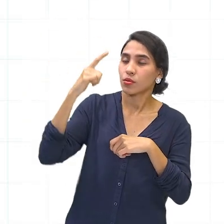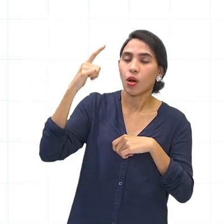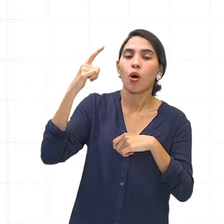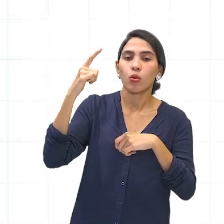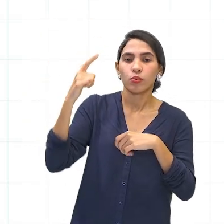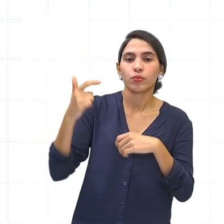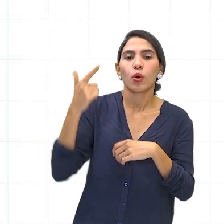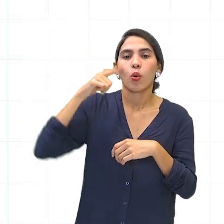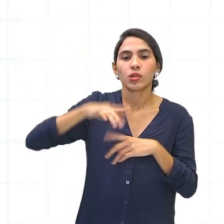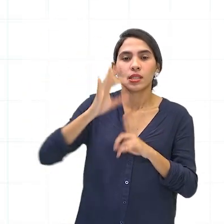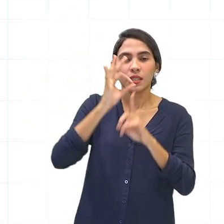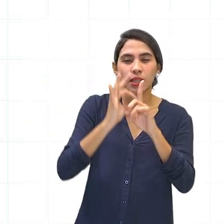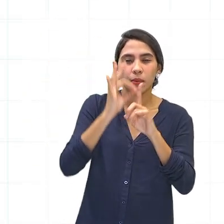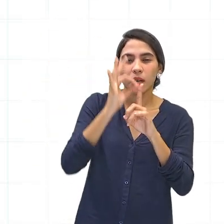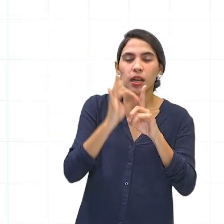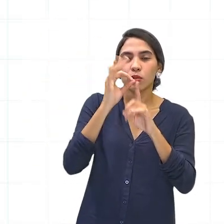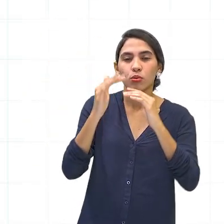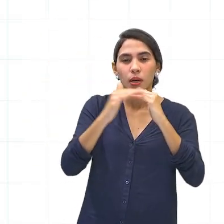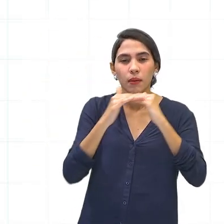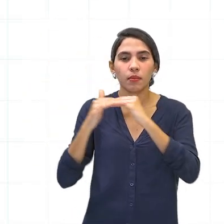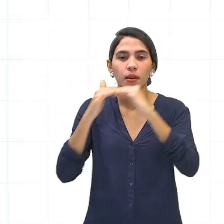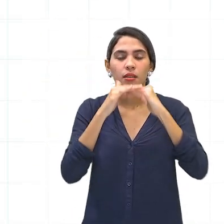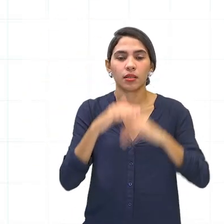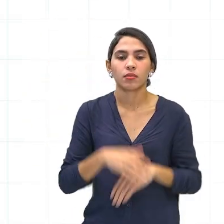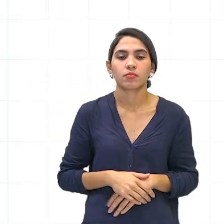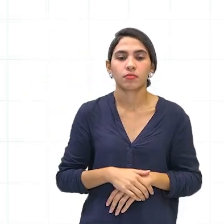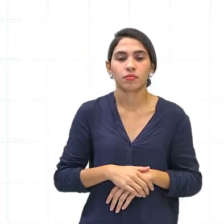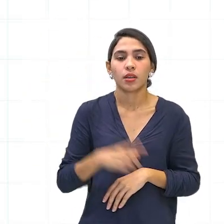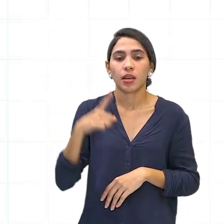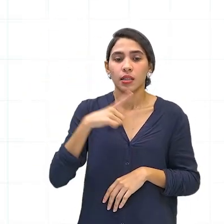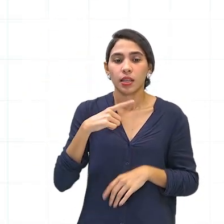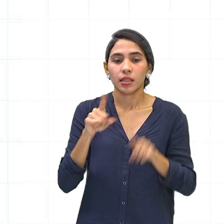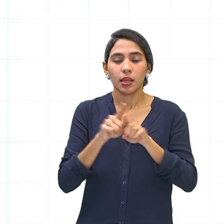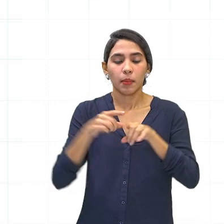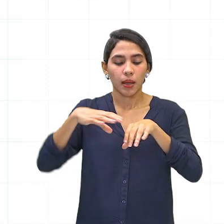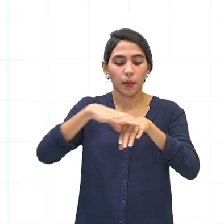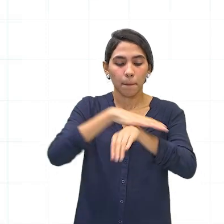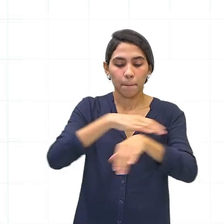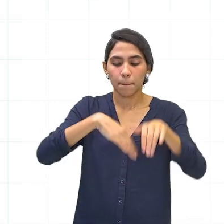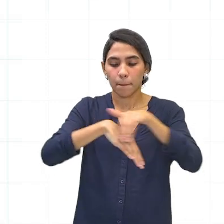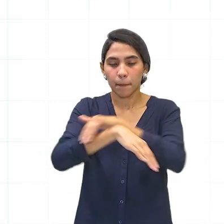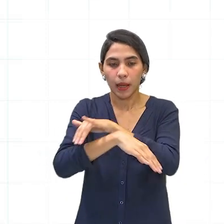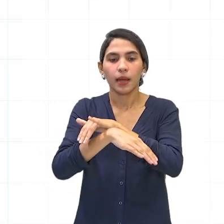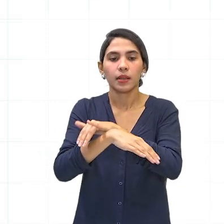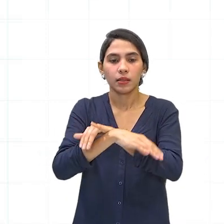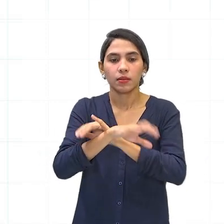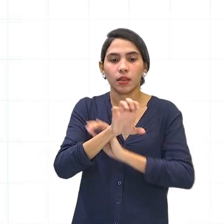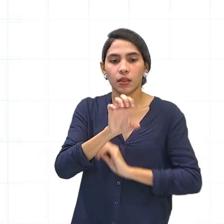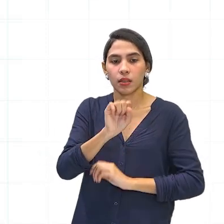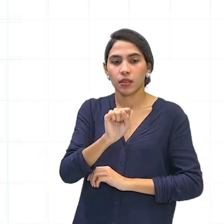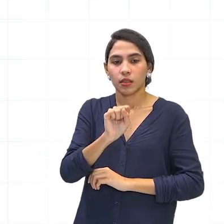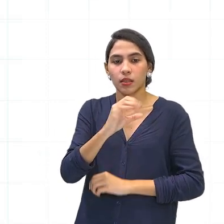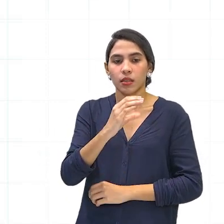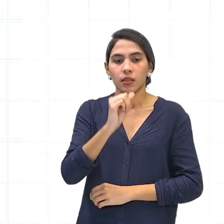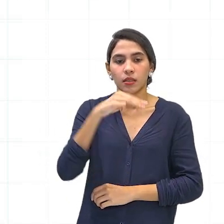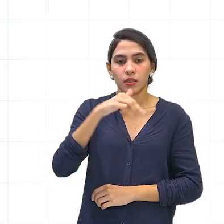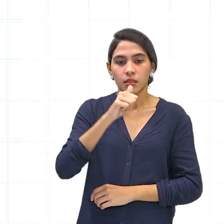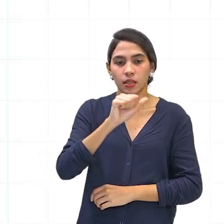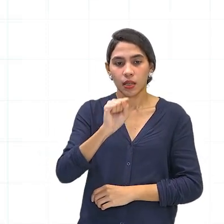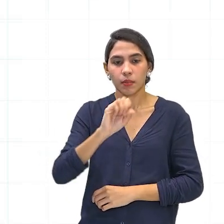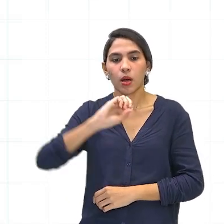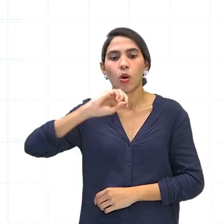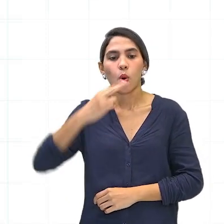a sua temperatura constante. Tem uma pele coberta por escamas. Algumas espécies também vão ter placas córneas